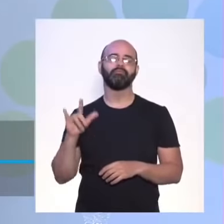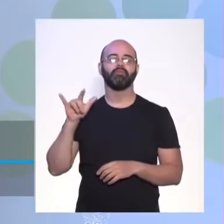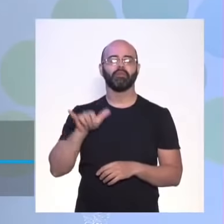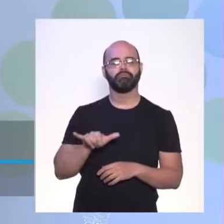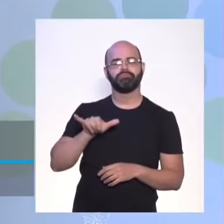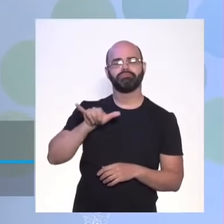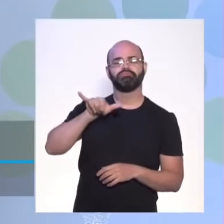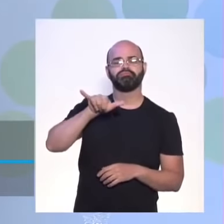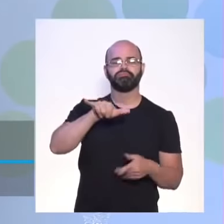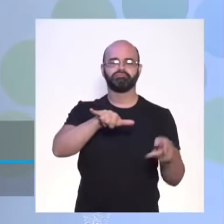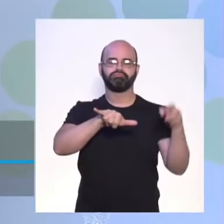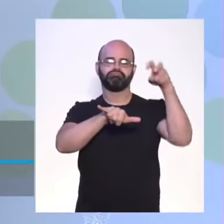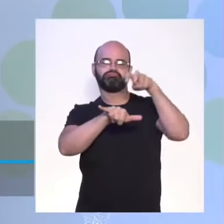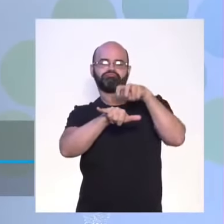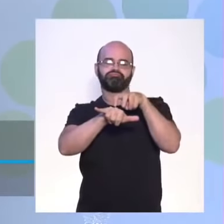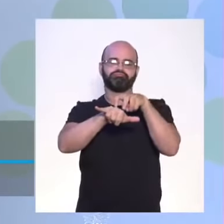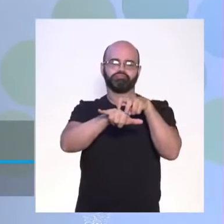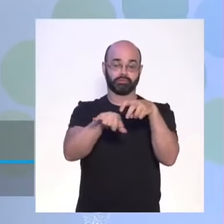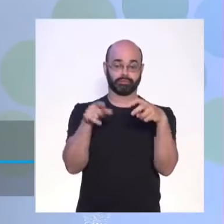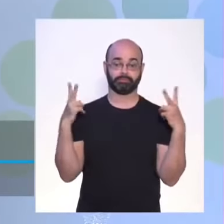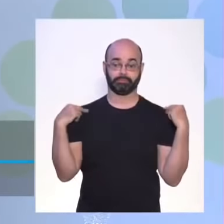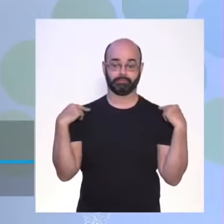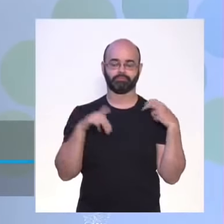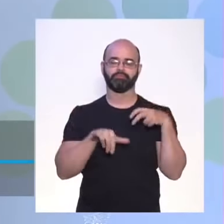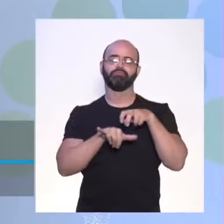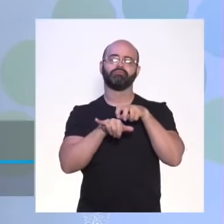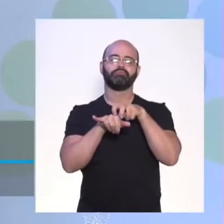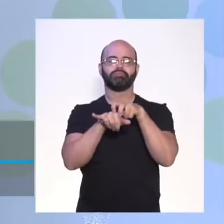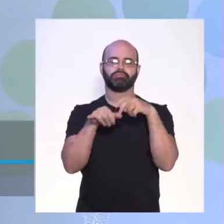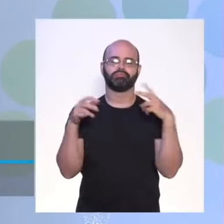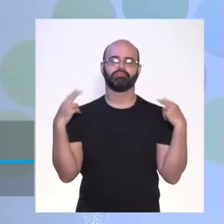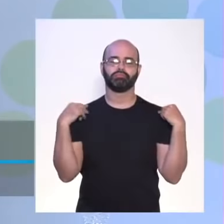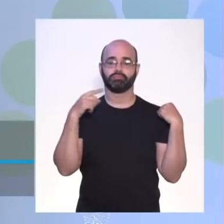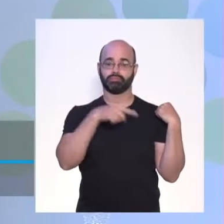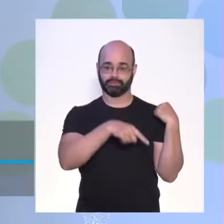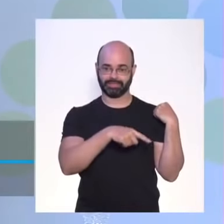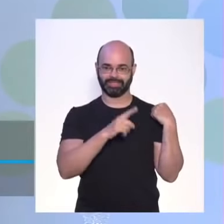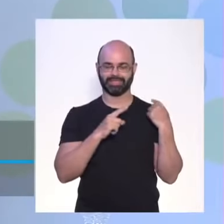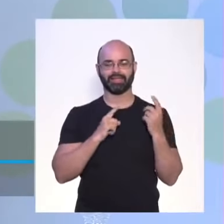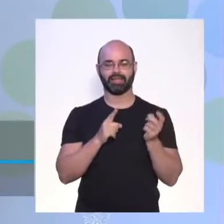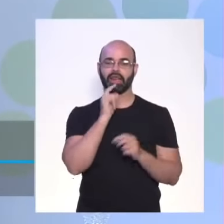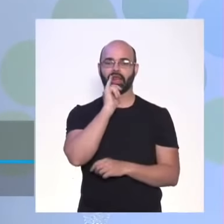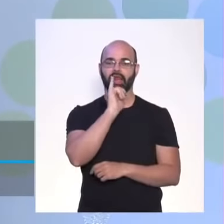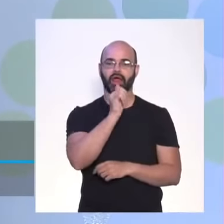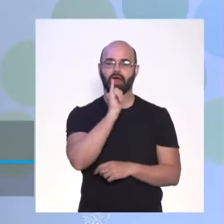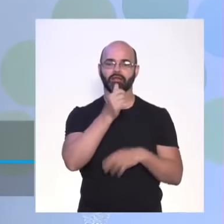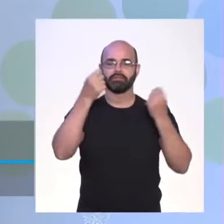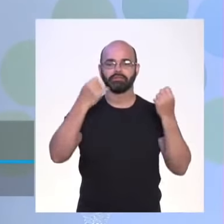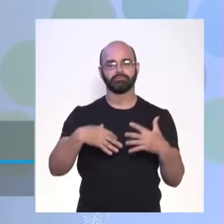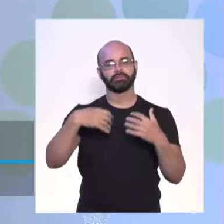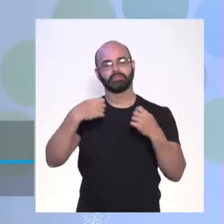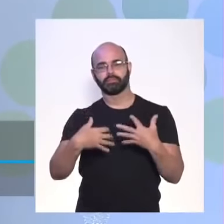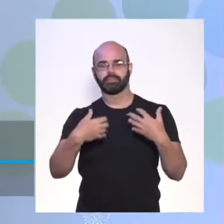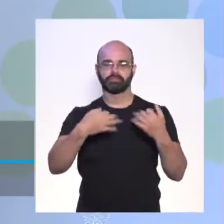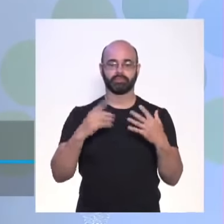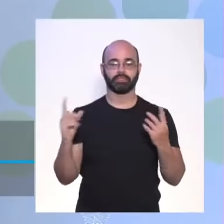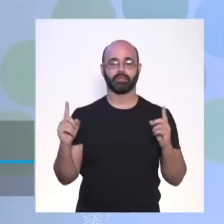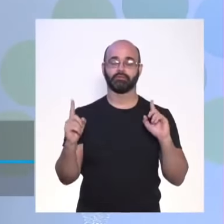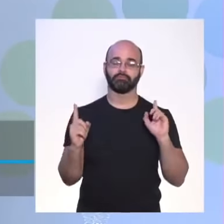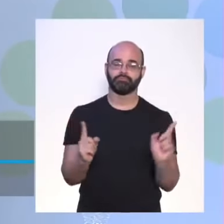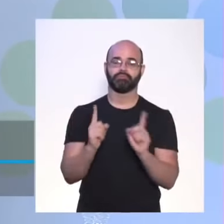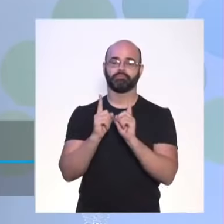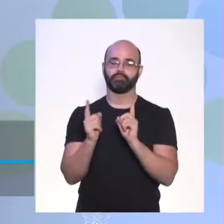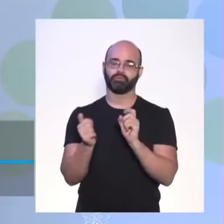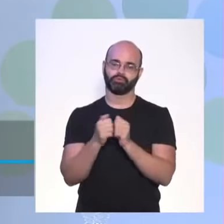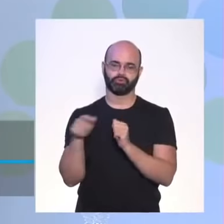é o narrador da história e assumir o papel de protagonista juntamente com o Pequeno Príncipe quando